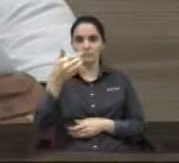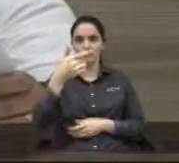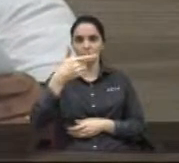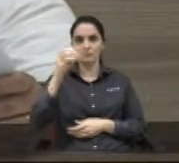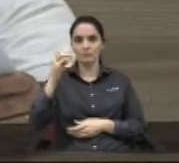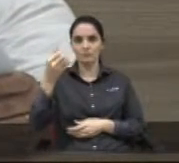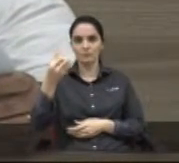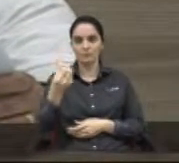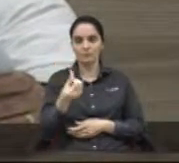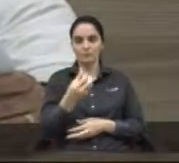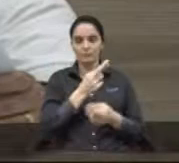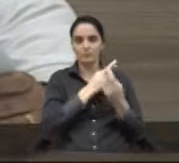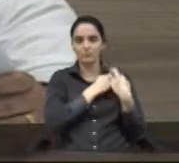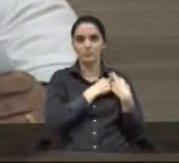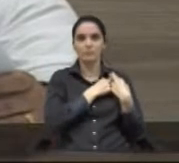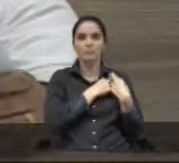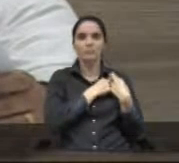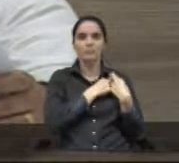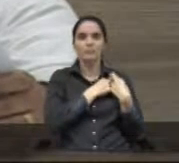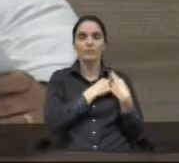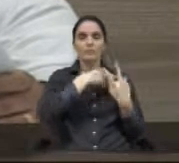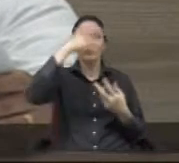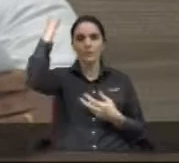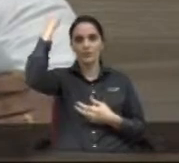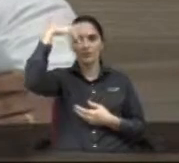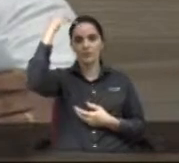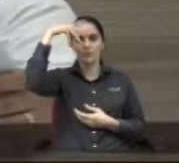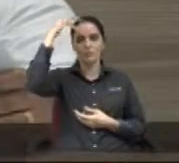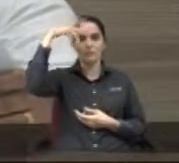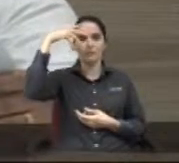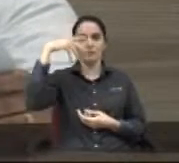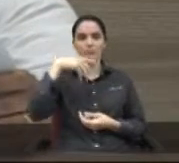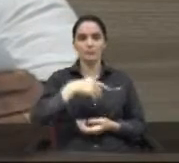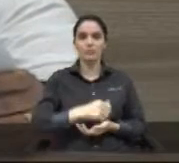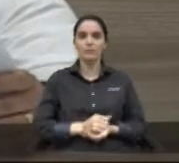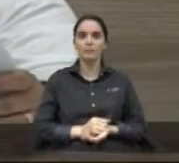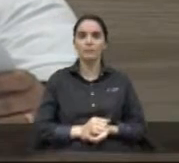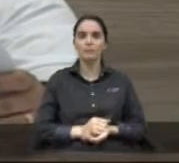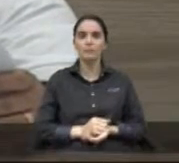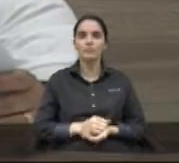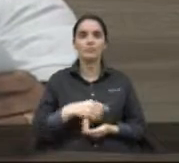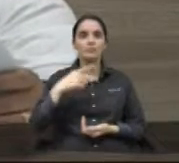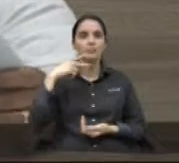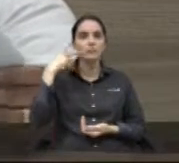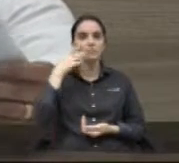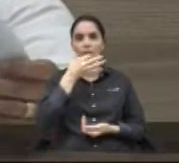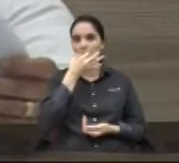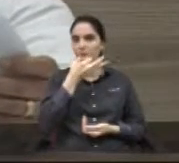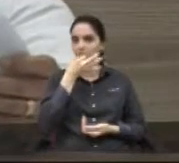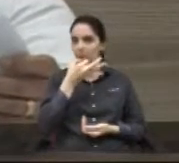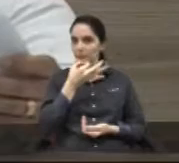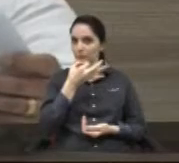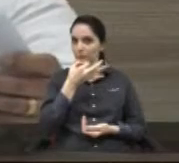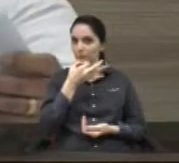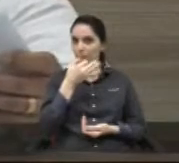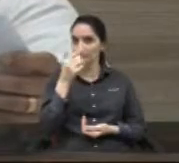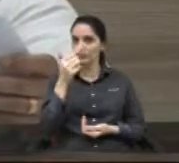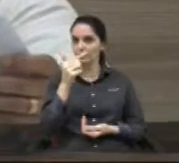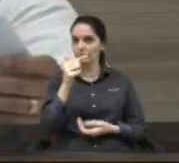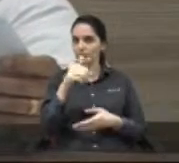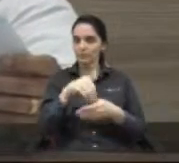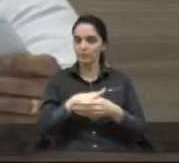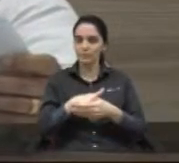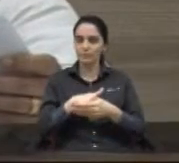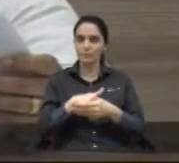26/2016, de autoria da vereadora Érica Cristina Tanque Moia. Algum vereador deseja discutir? Não havendo,